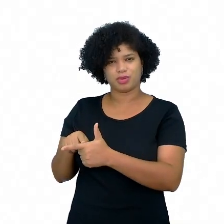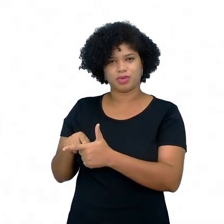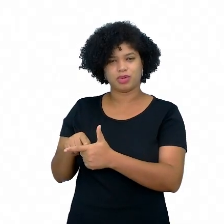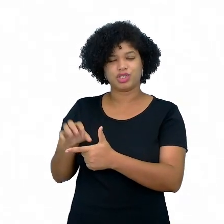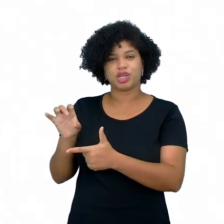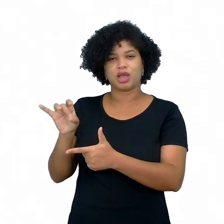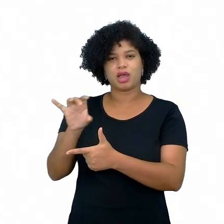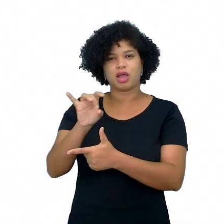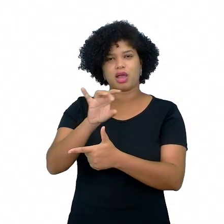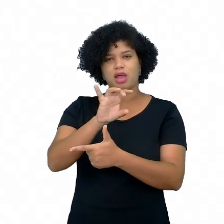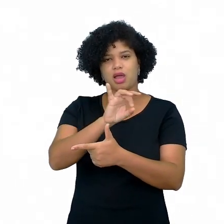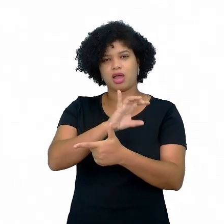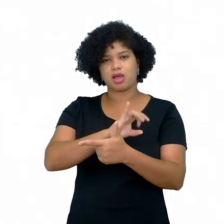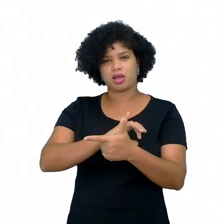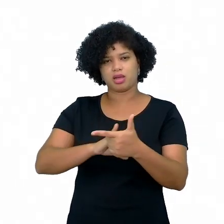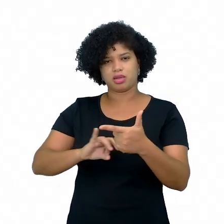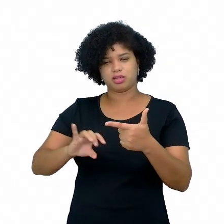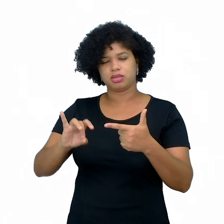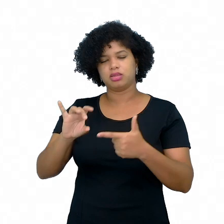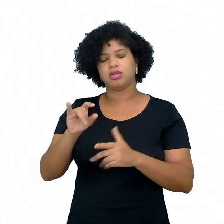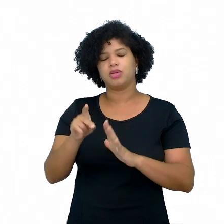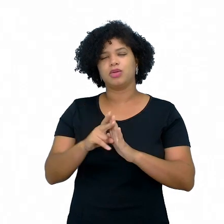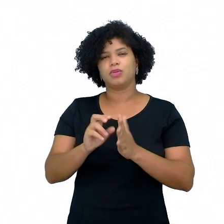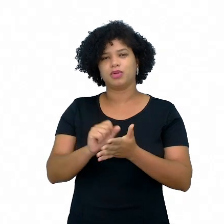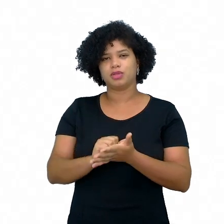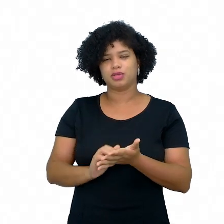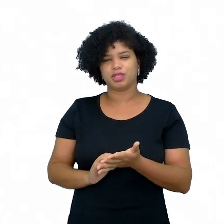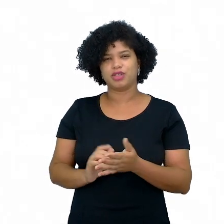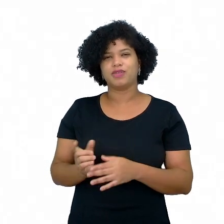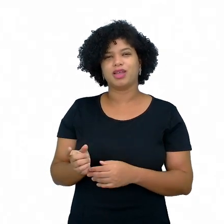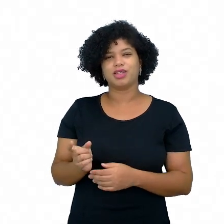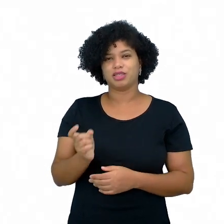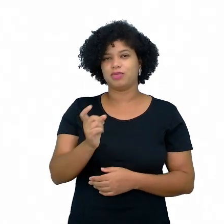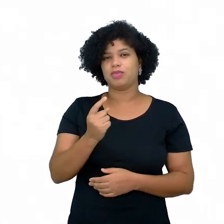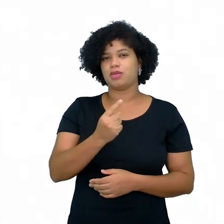polígono construído na atividade anterior.